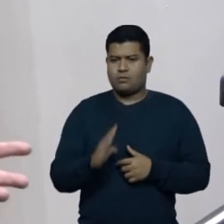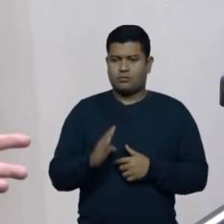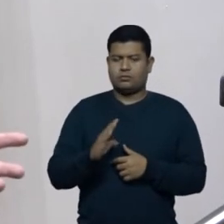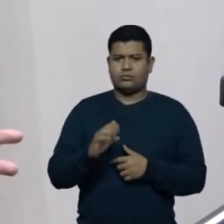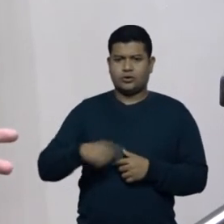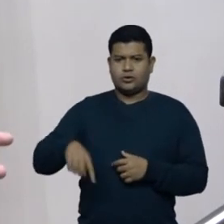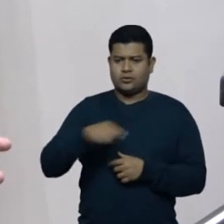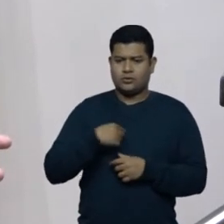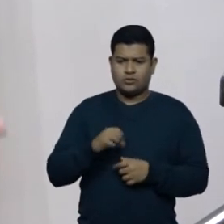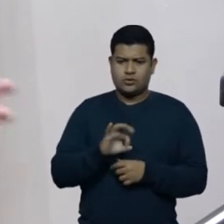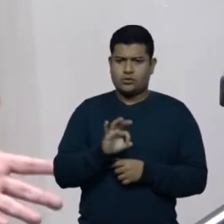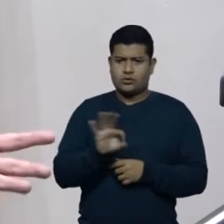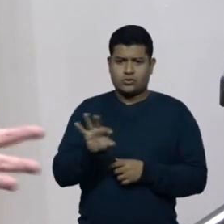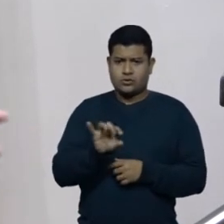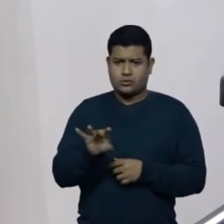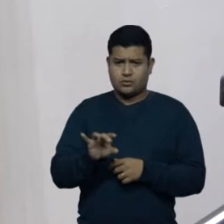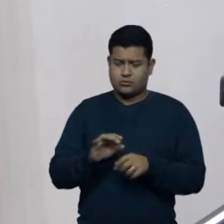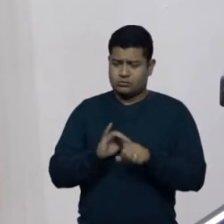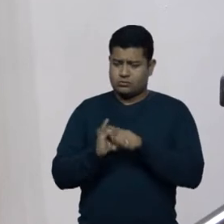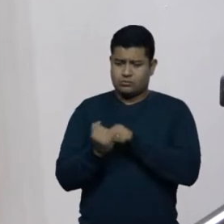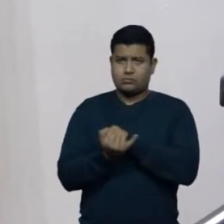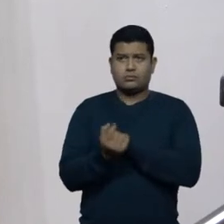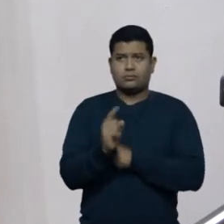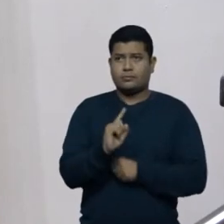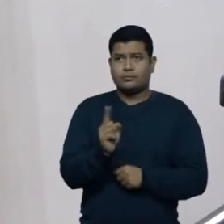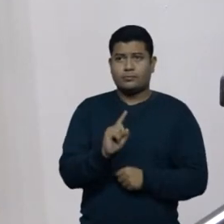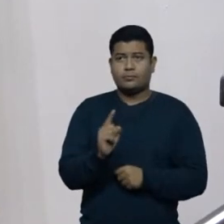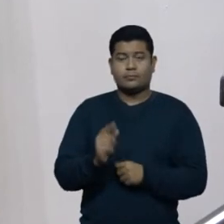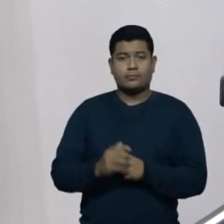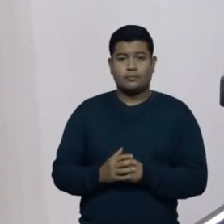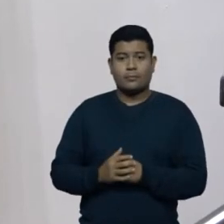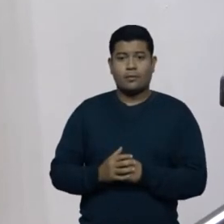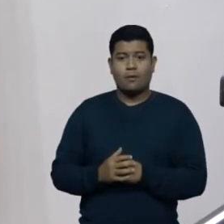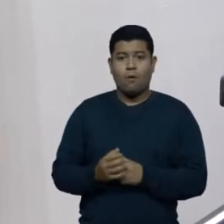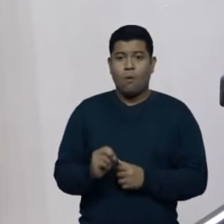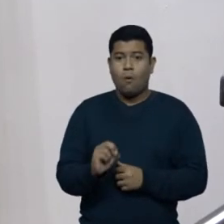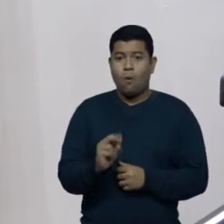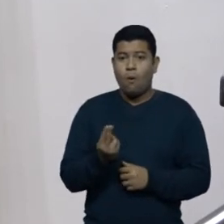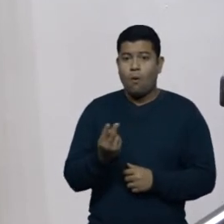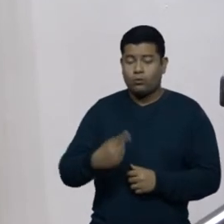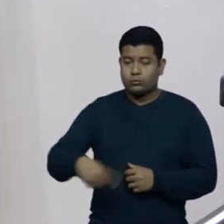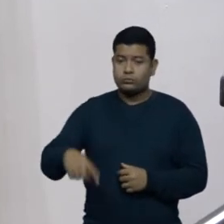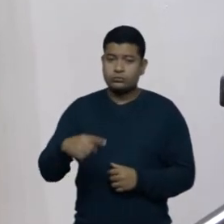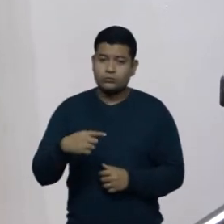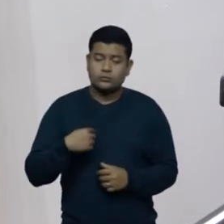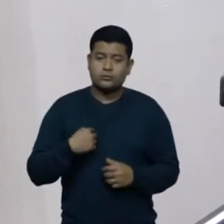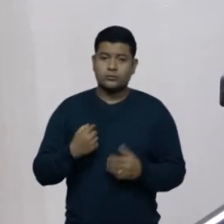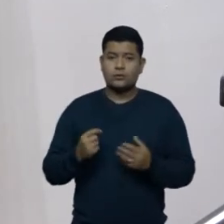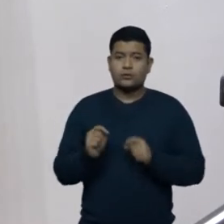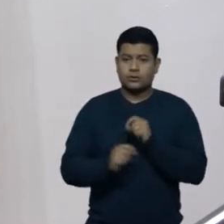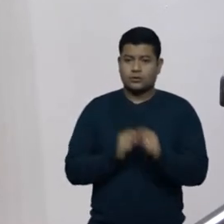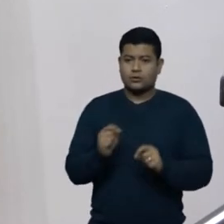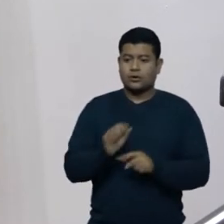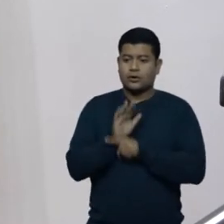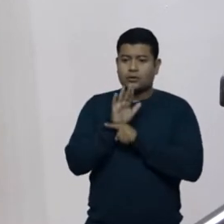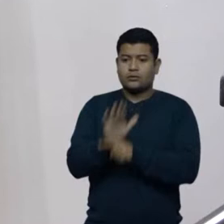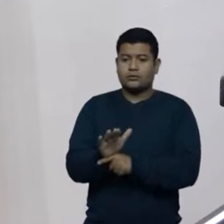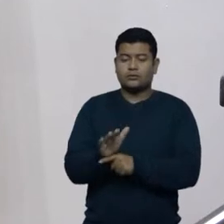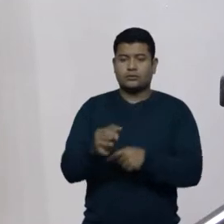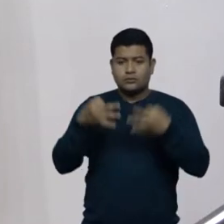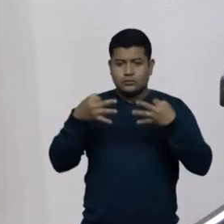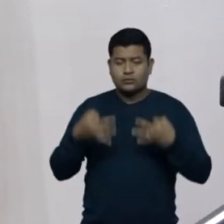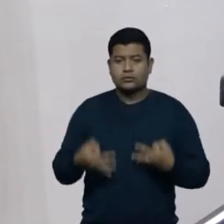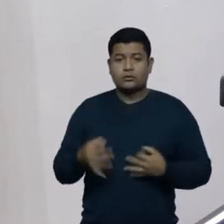Ou nós fortalecemos a justiça, o direito, a